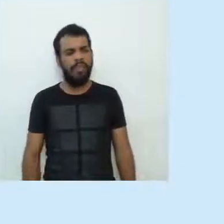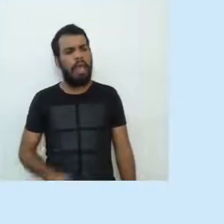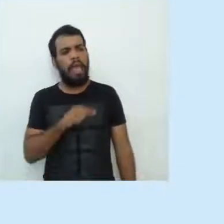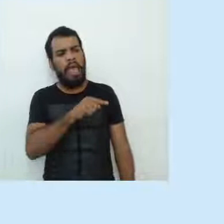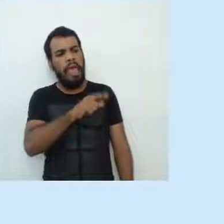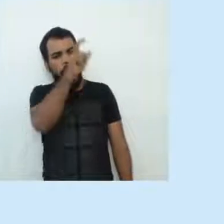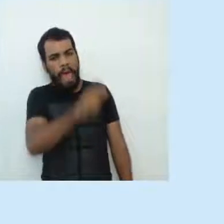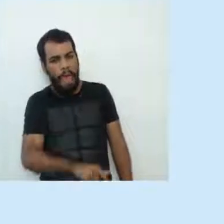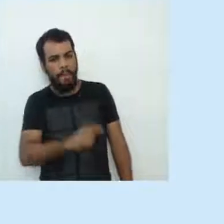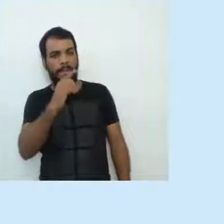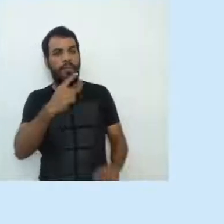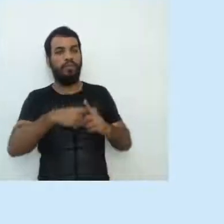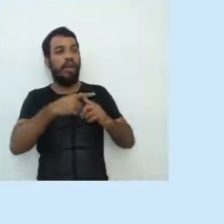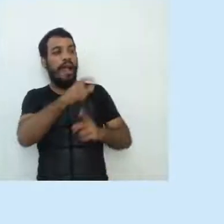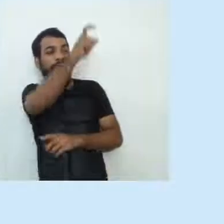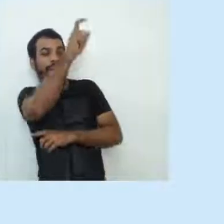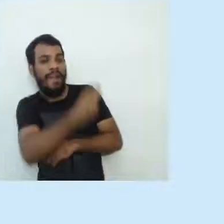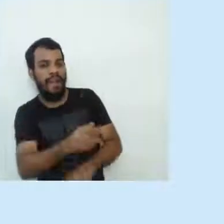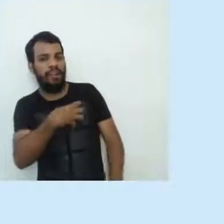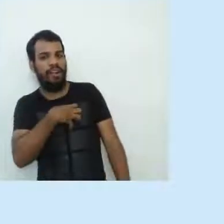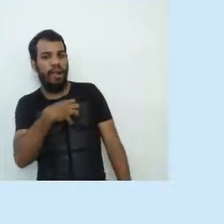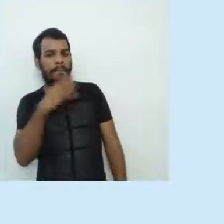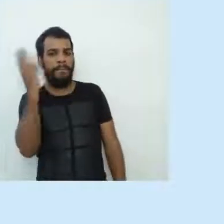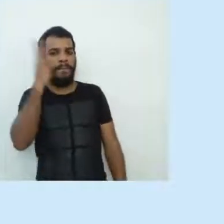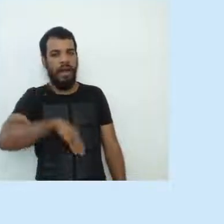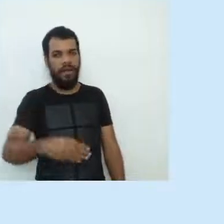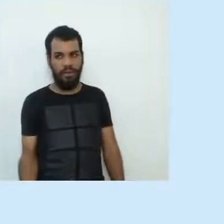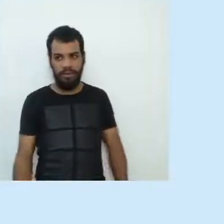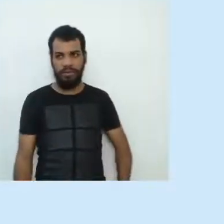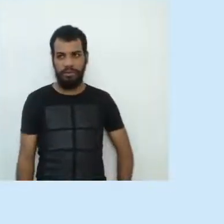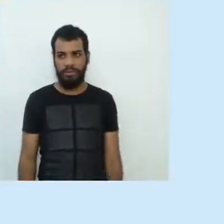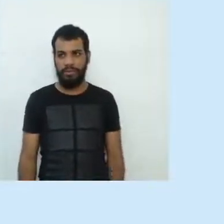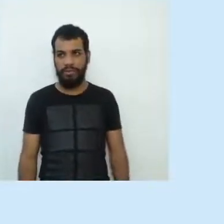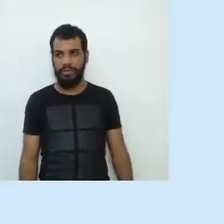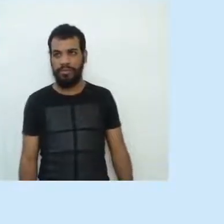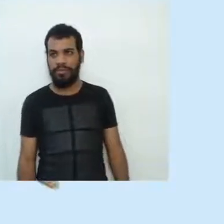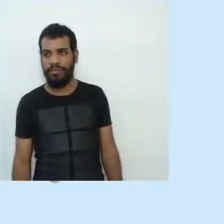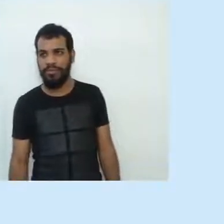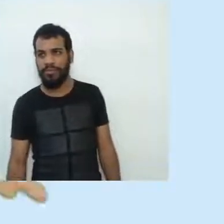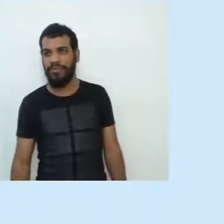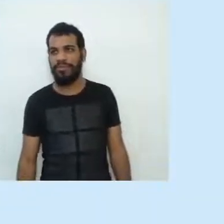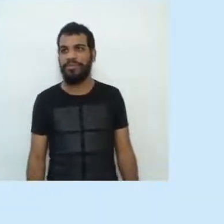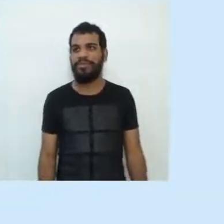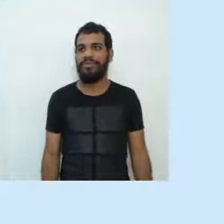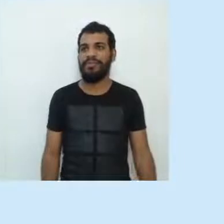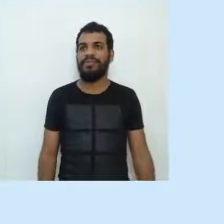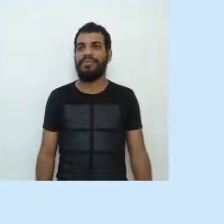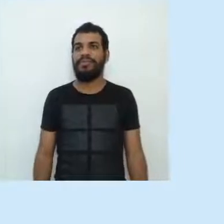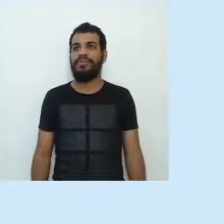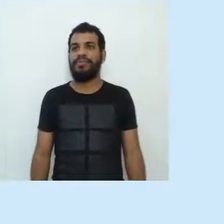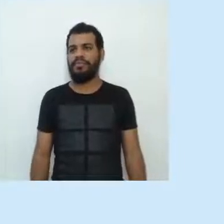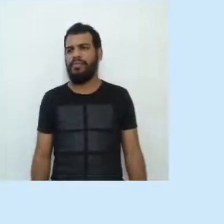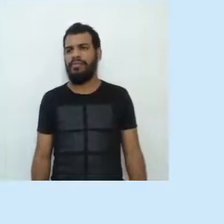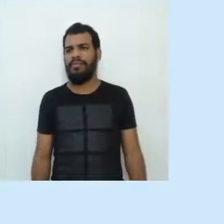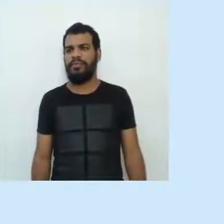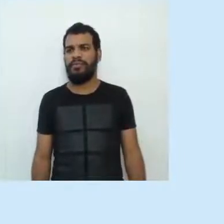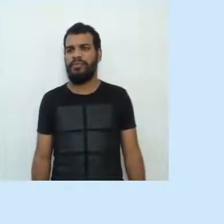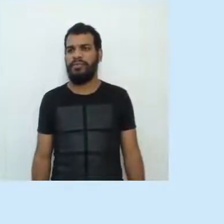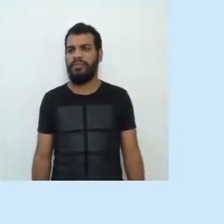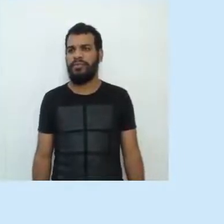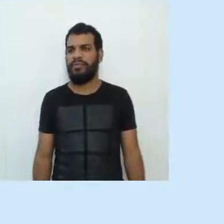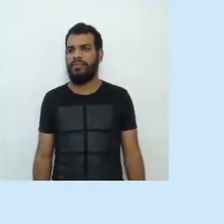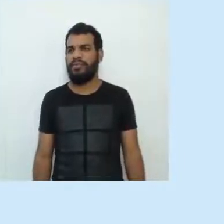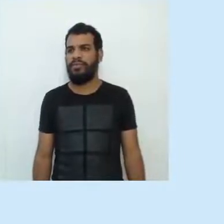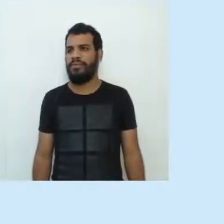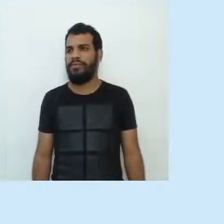O político, muito mal. A gente vê isso com frequência, mas é assunto para outra disciplina. E no final, o humor, que